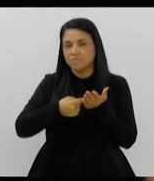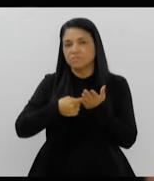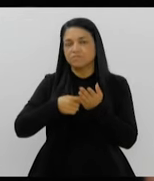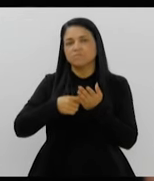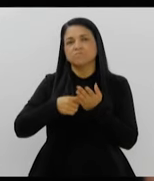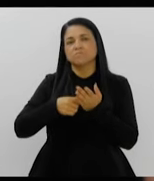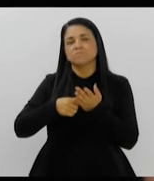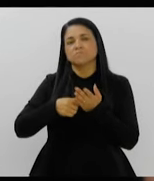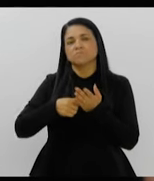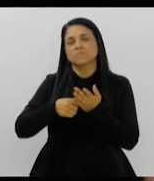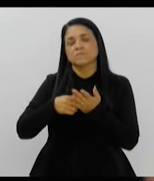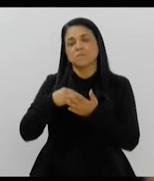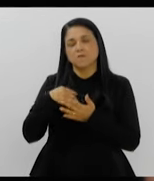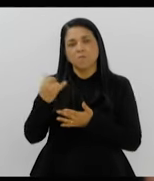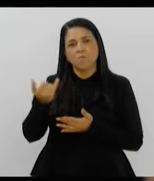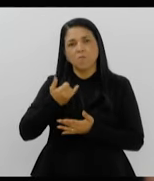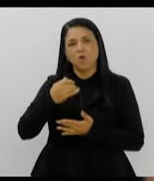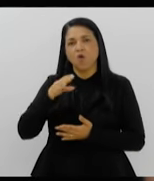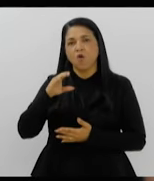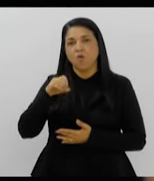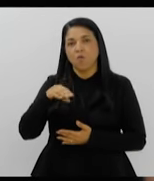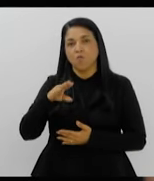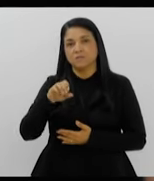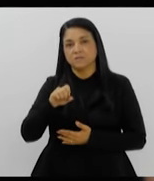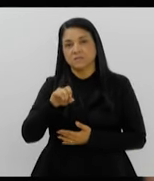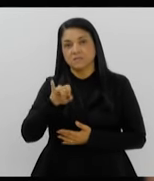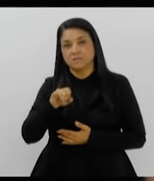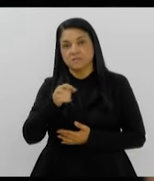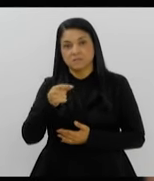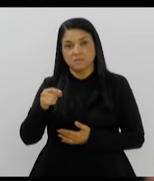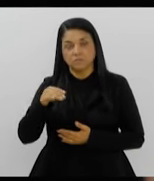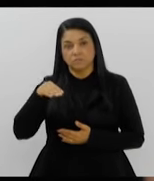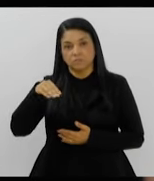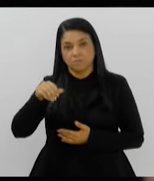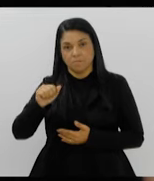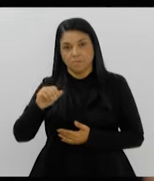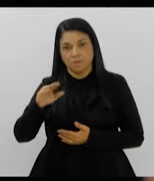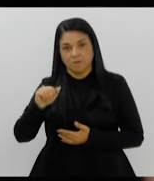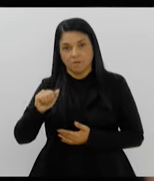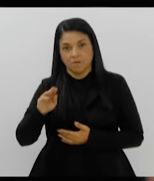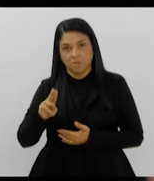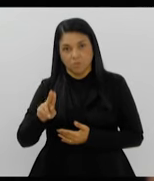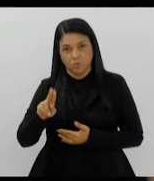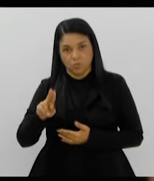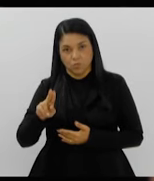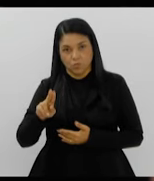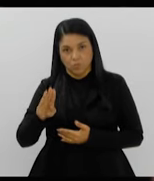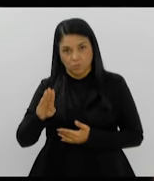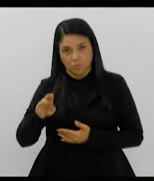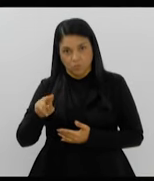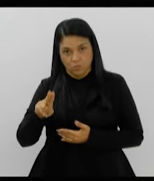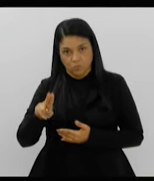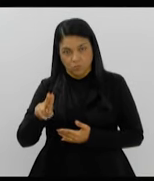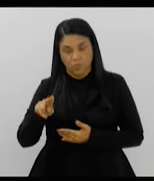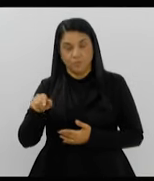de Macabu, né? Então, conversei, passei mensagem essa semana